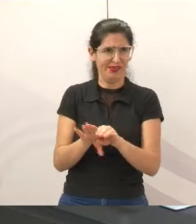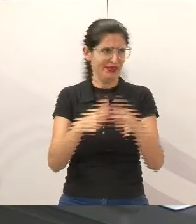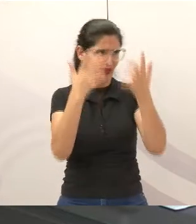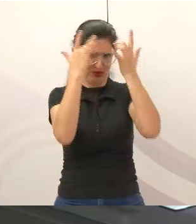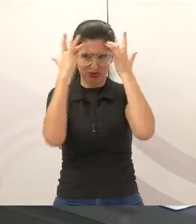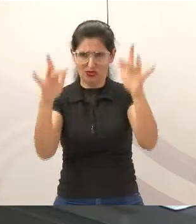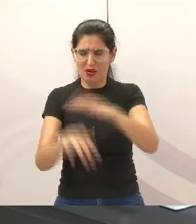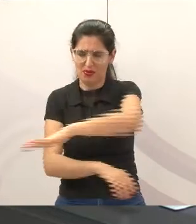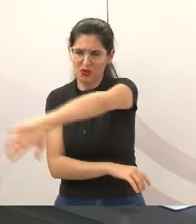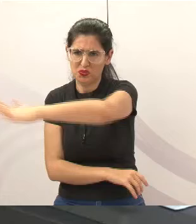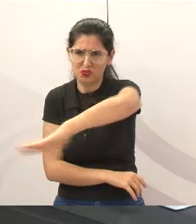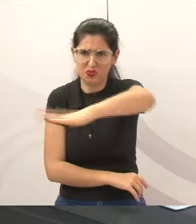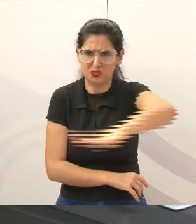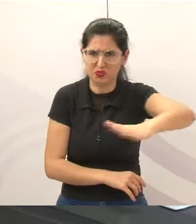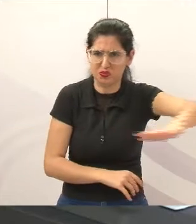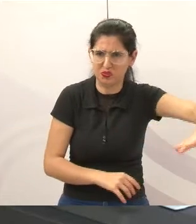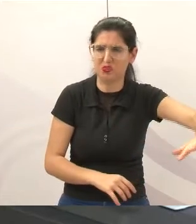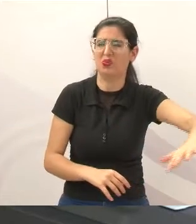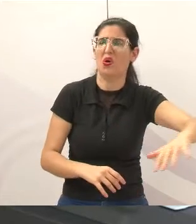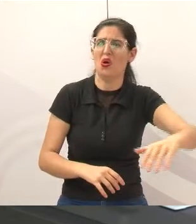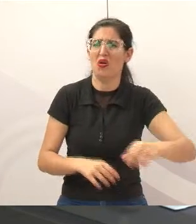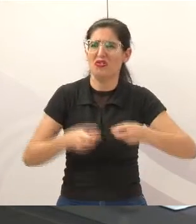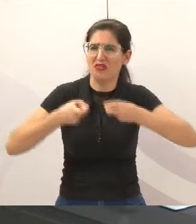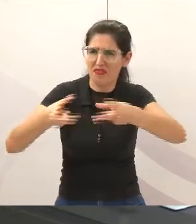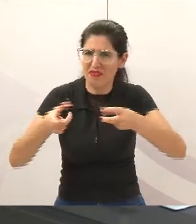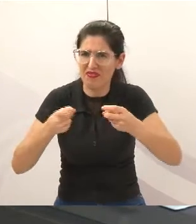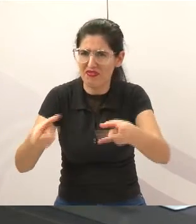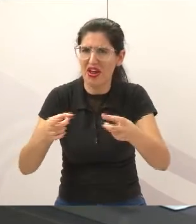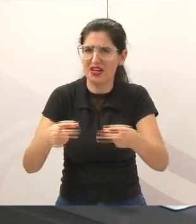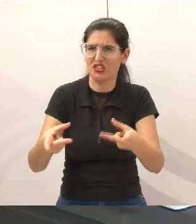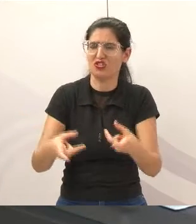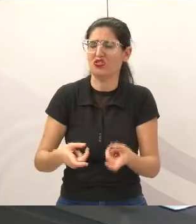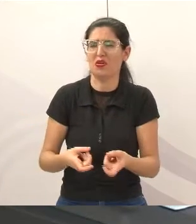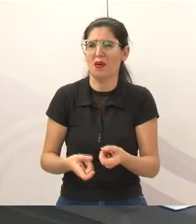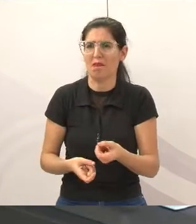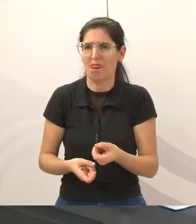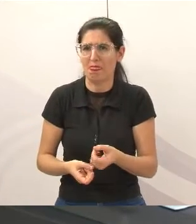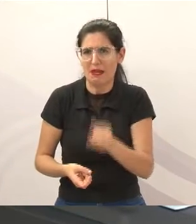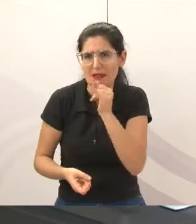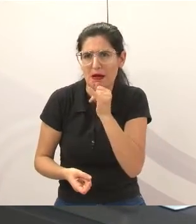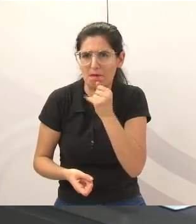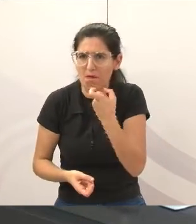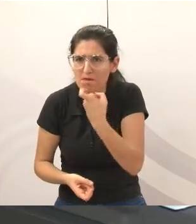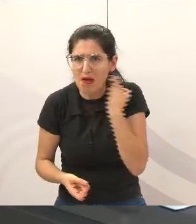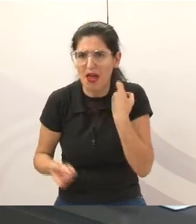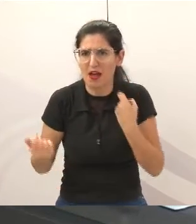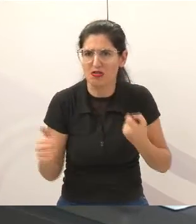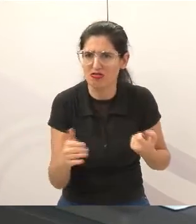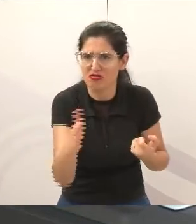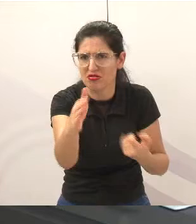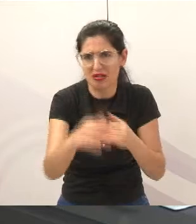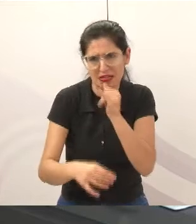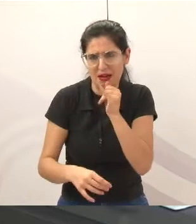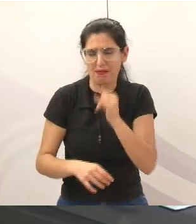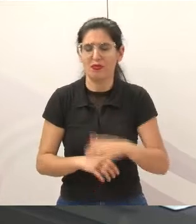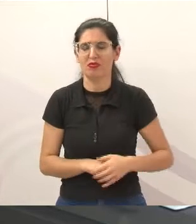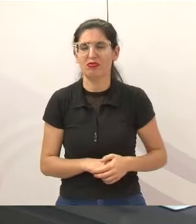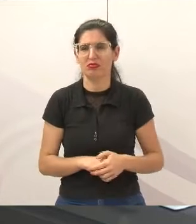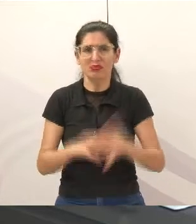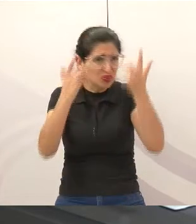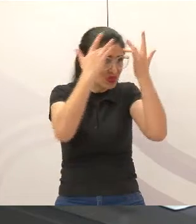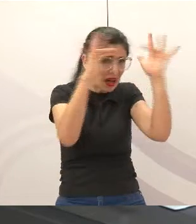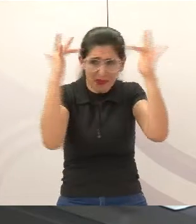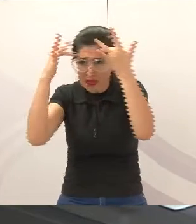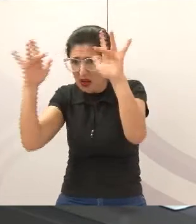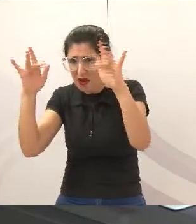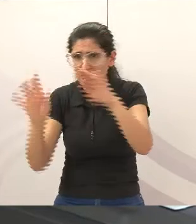do mar em Wuhan. Então, gente, sabe, olha, está muito bagunçado esse negócio. 4 bilhões, só para finalizar, senhor presidente,